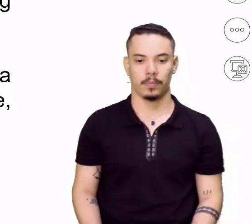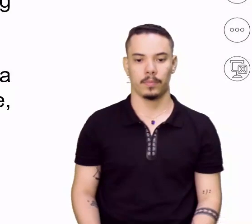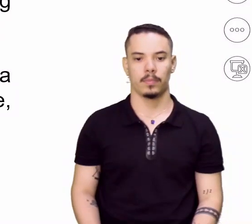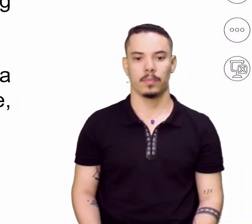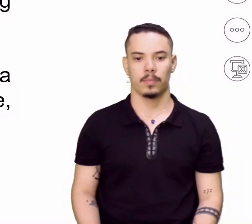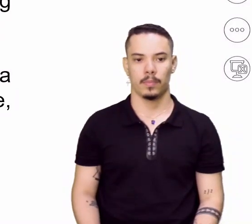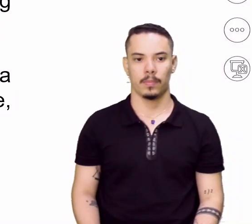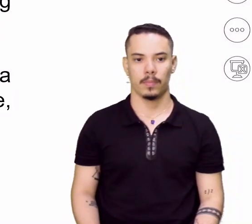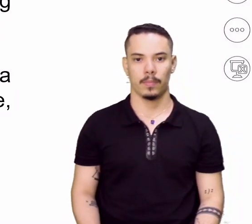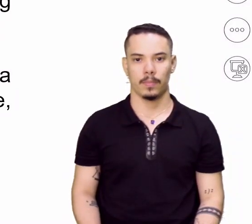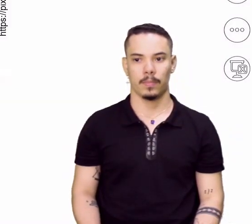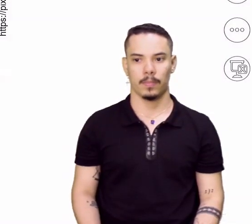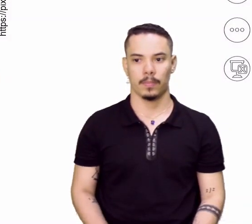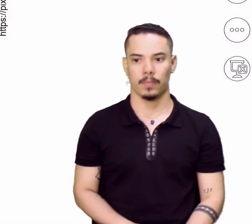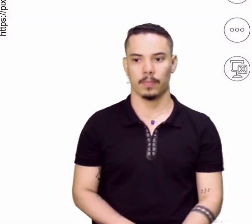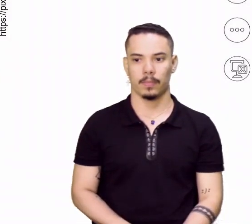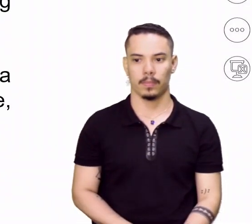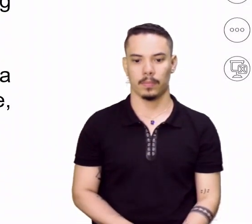questão da informação extra.